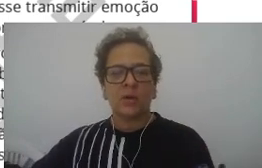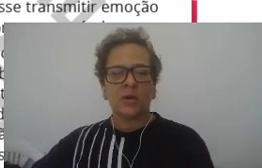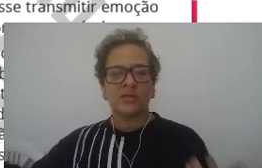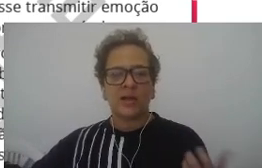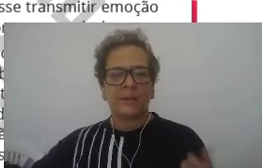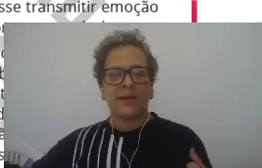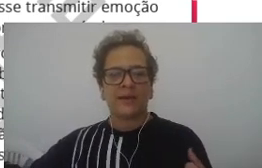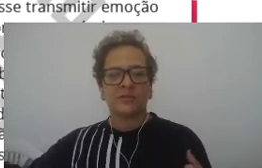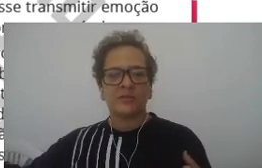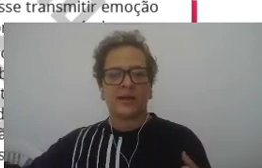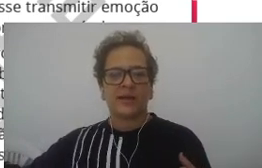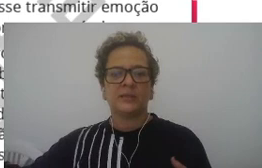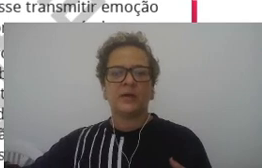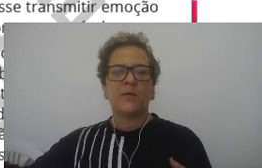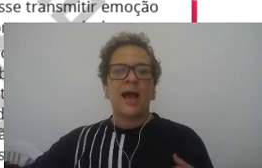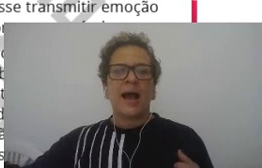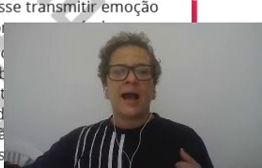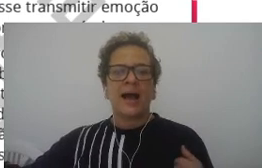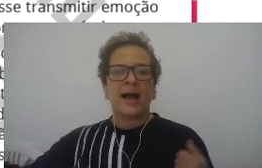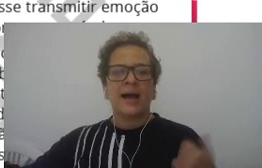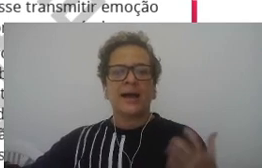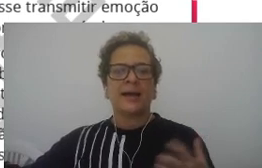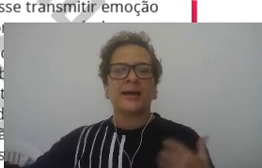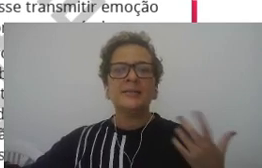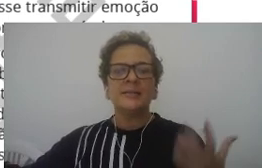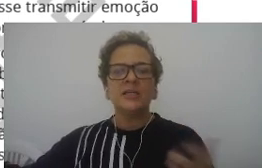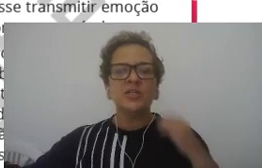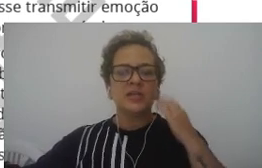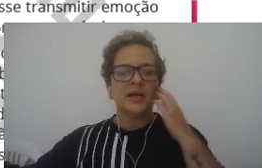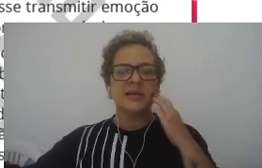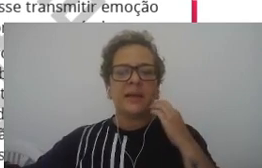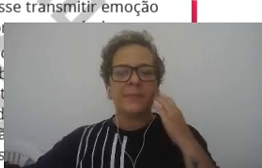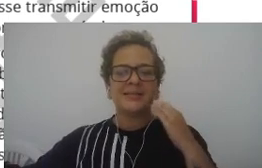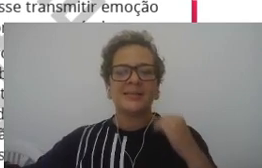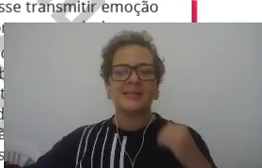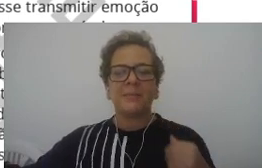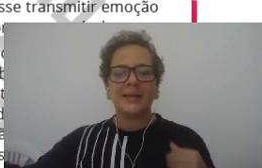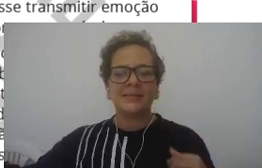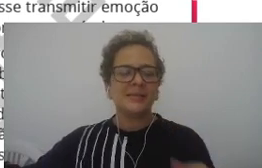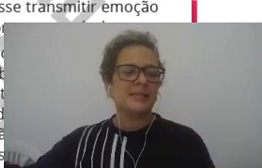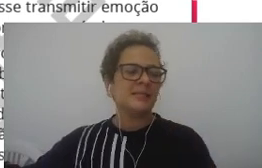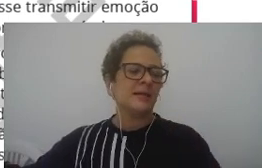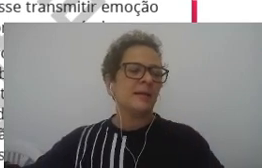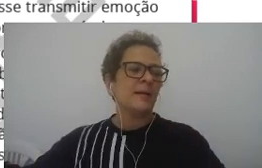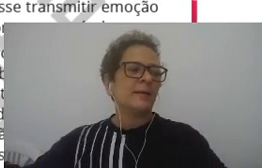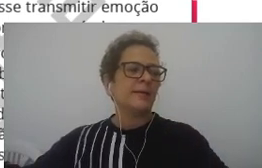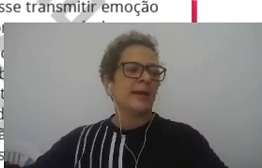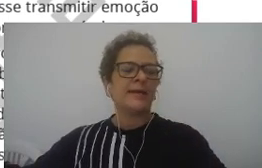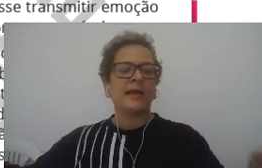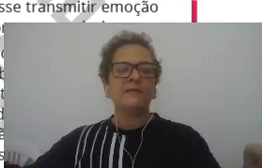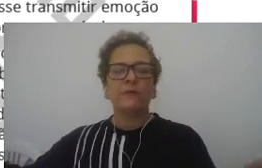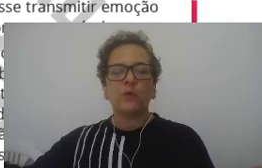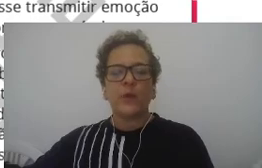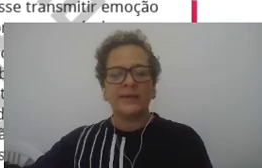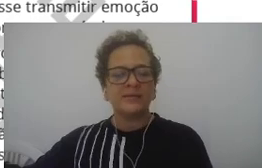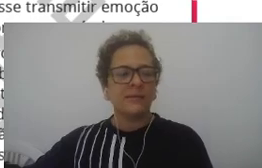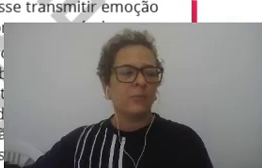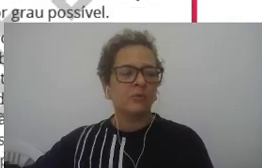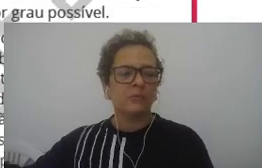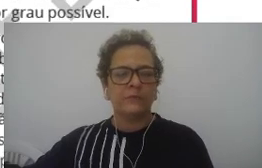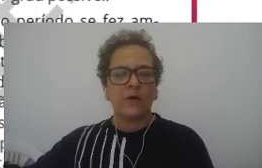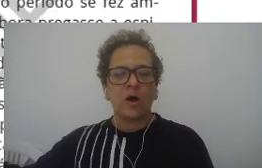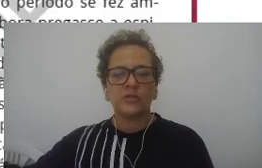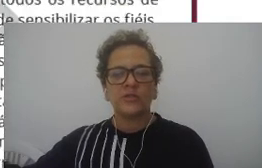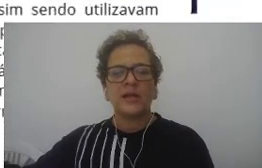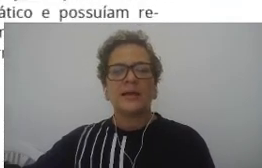doutrinação logicamente certo então a existe aí a presença maciça né e a influência